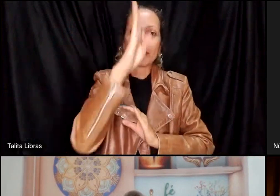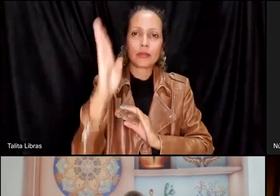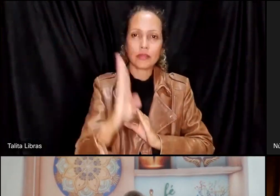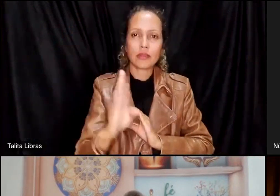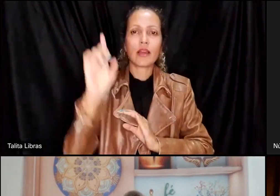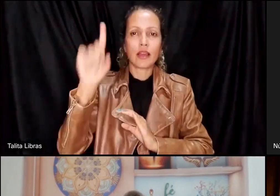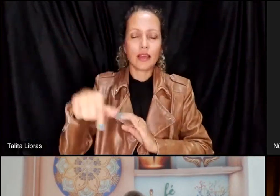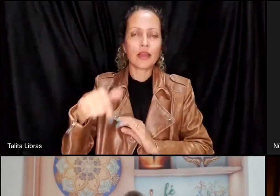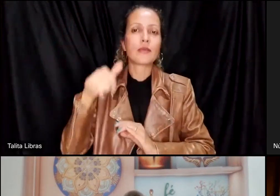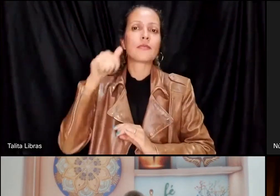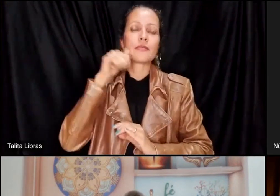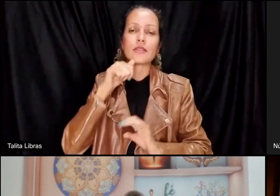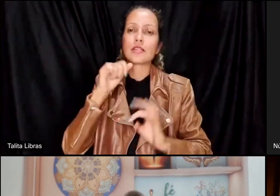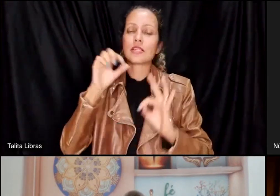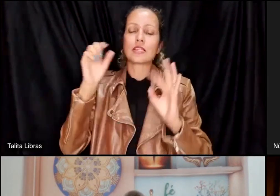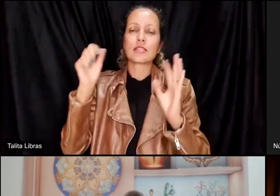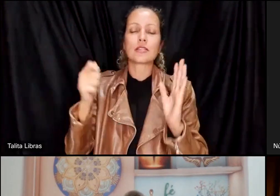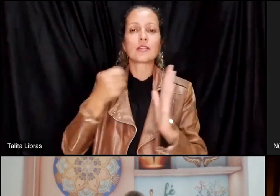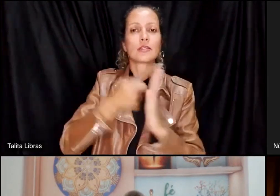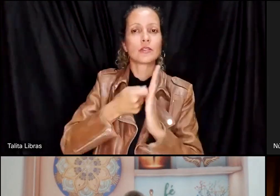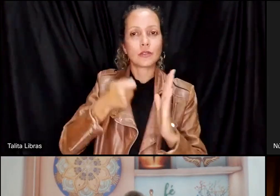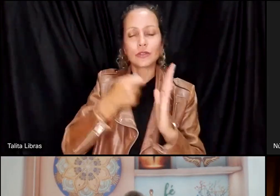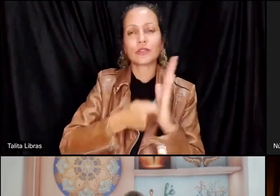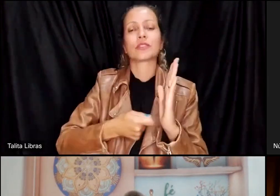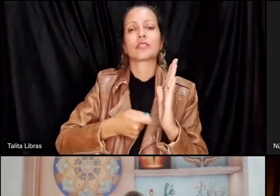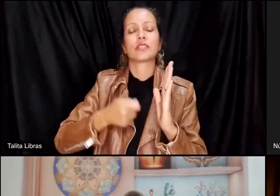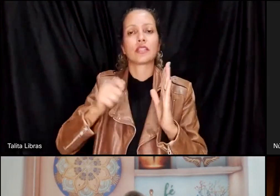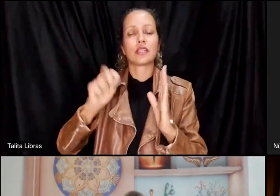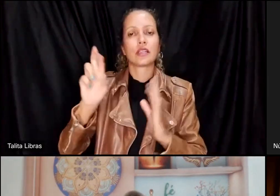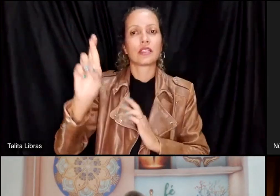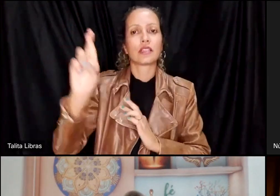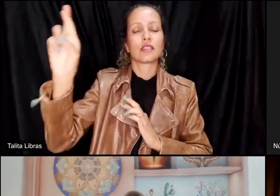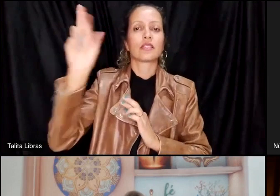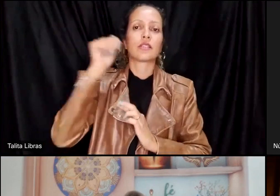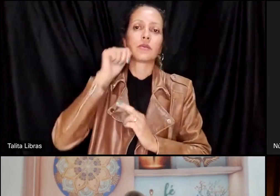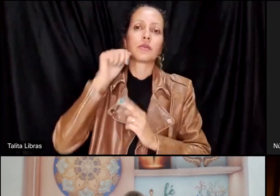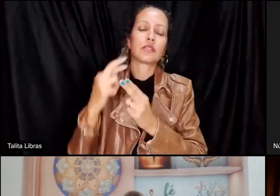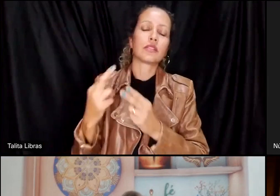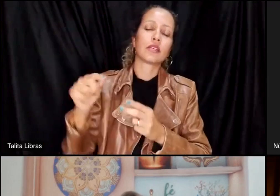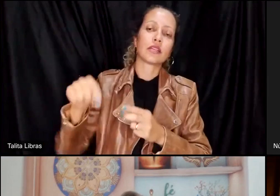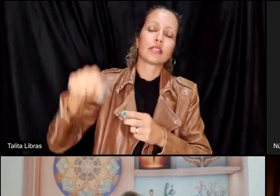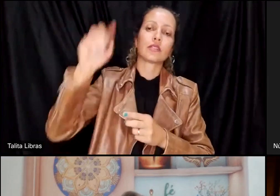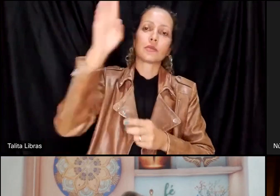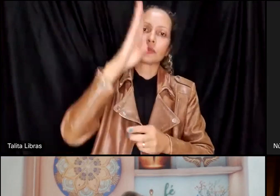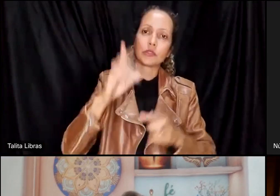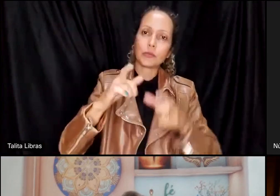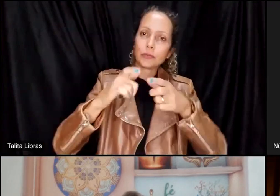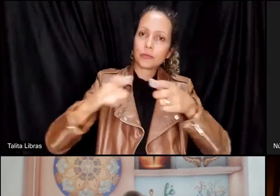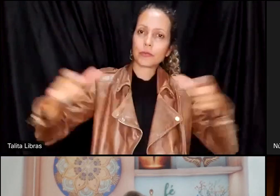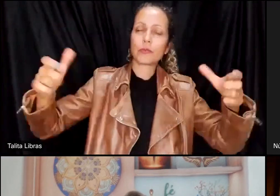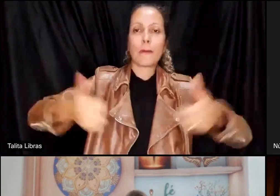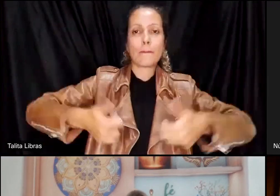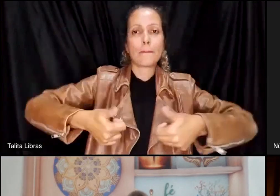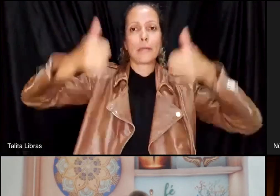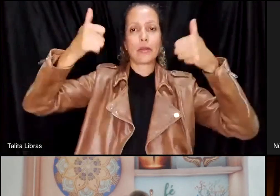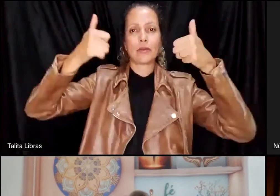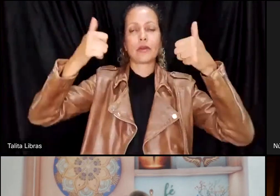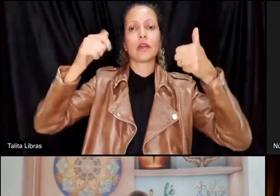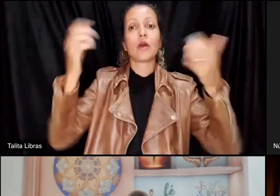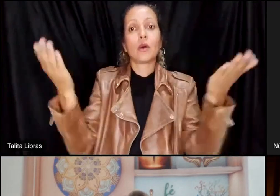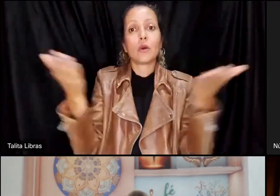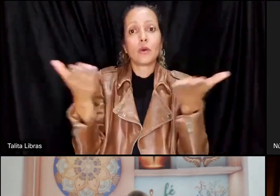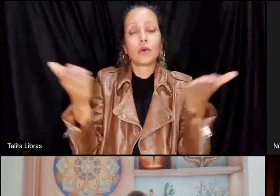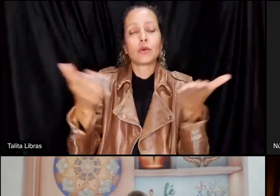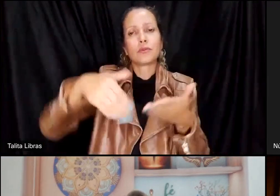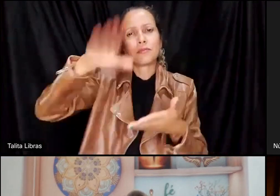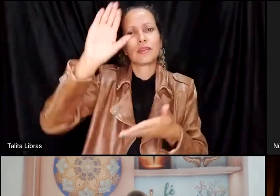defende a liderança da mulher na construção de um país melhor. Hoje somos mais de 118 mulheres no